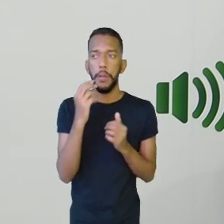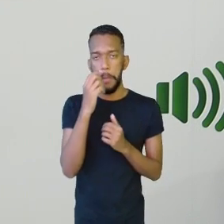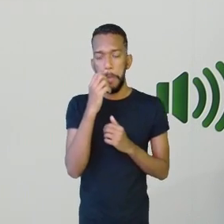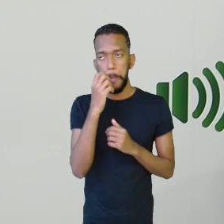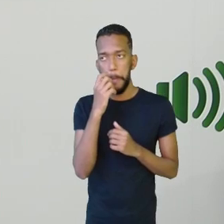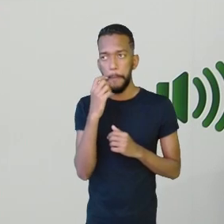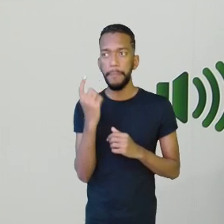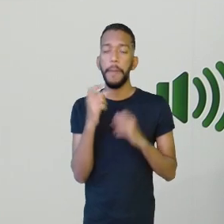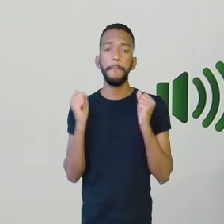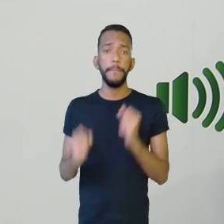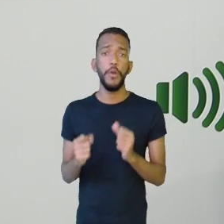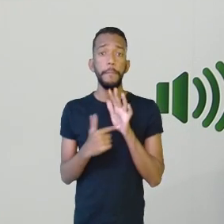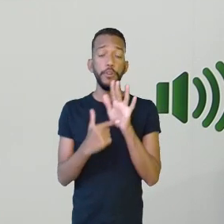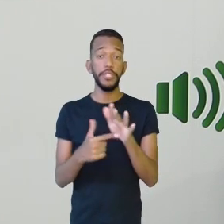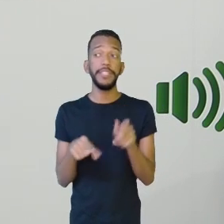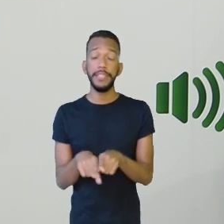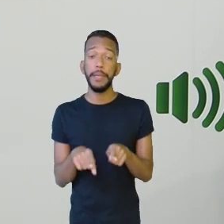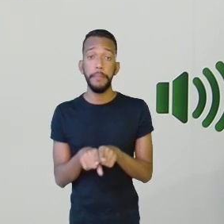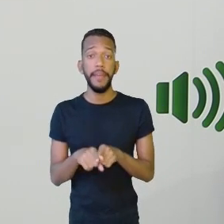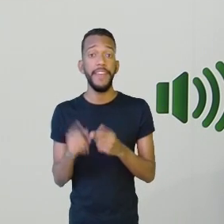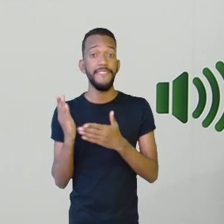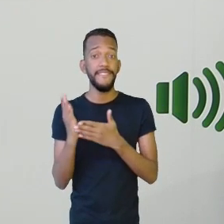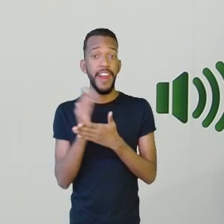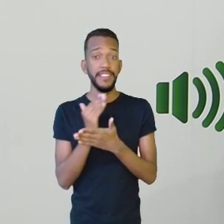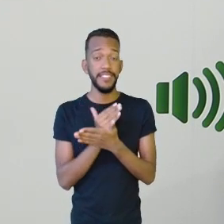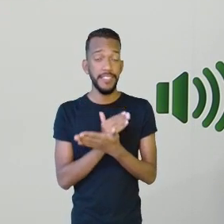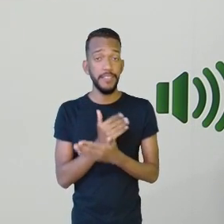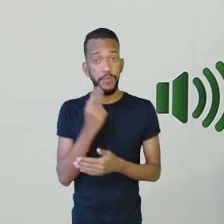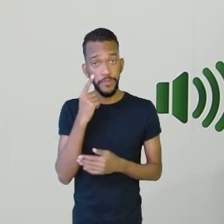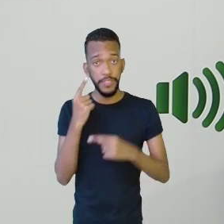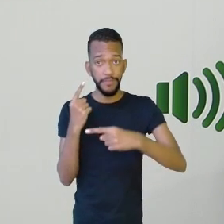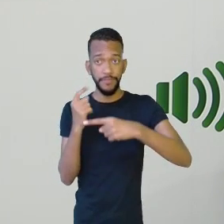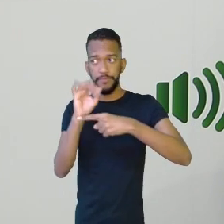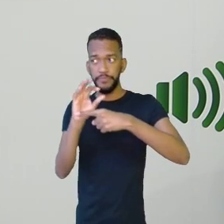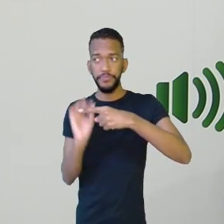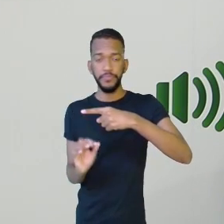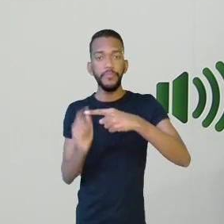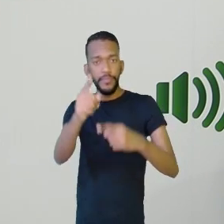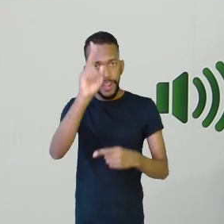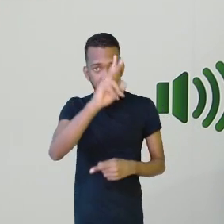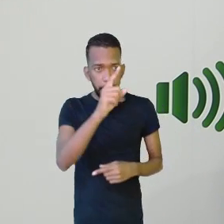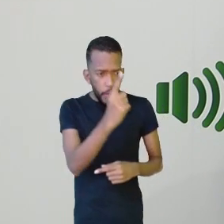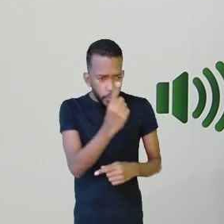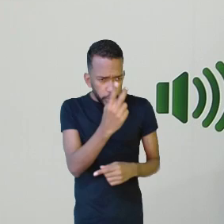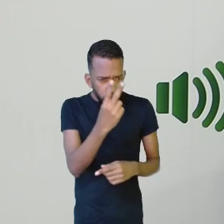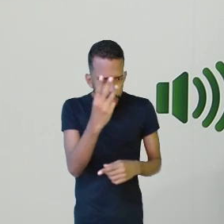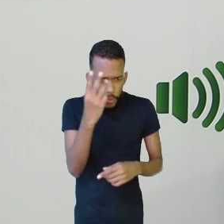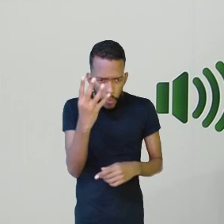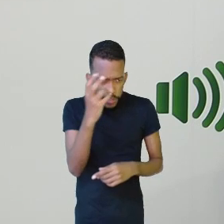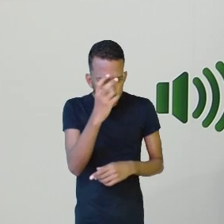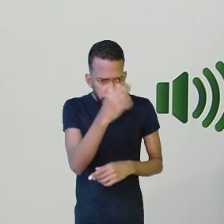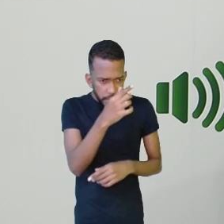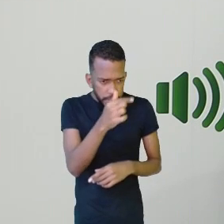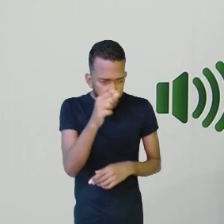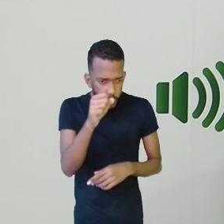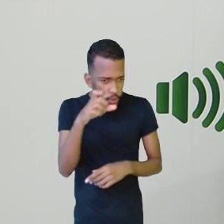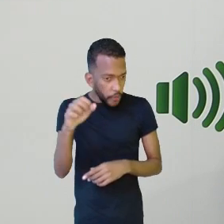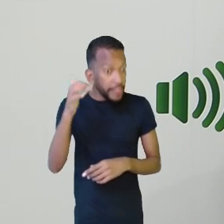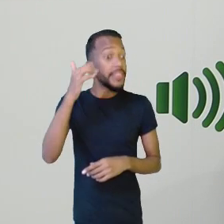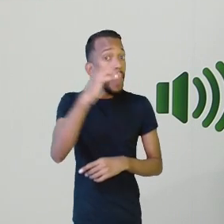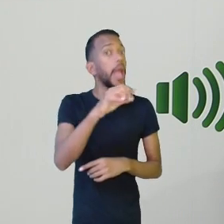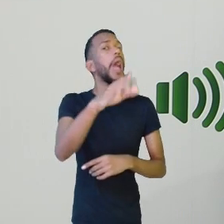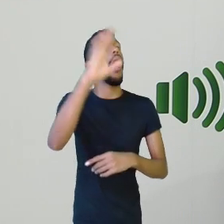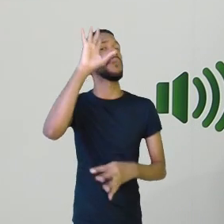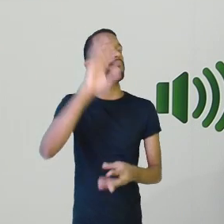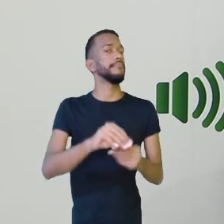representado em forma de fração. Olha só, ali o chocolate foi dividido em 10 partes e eu